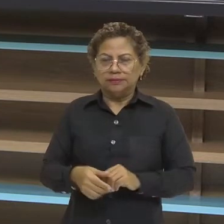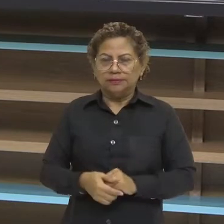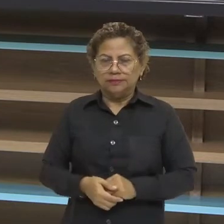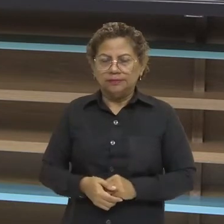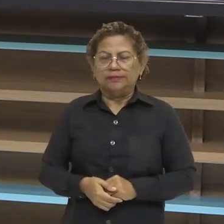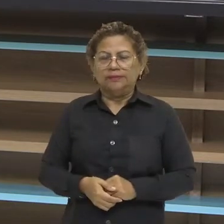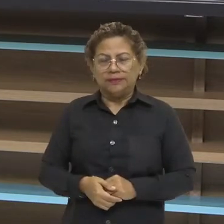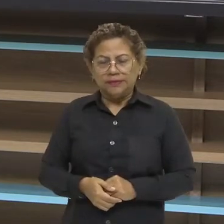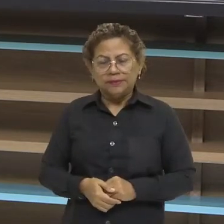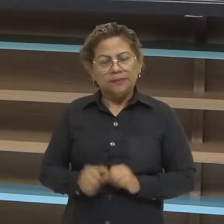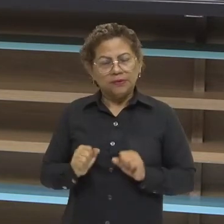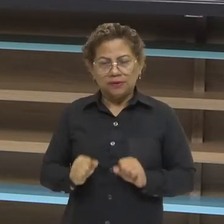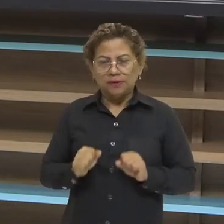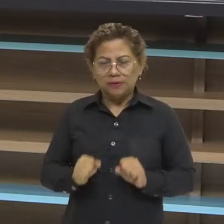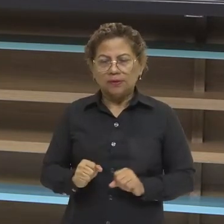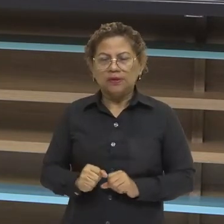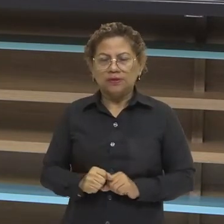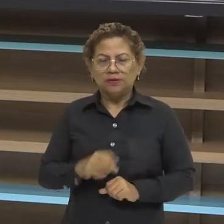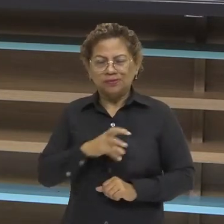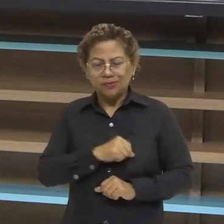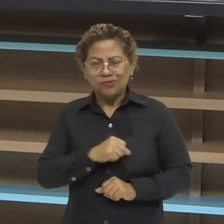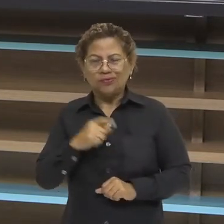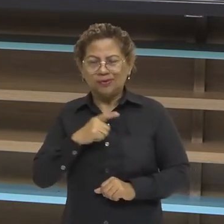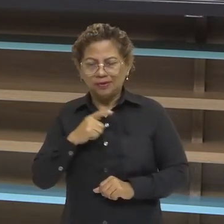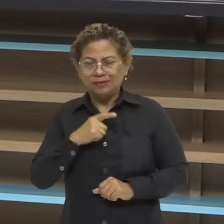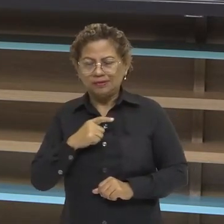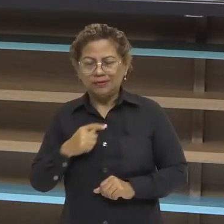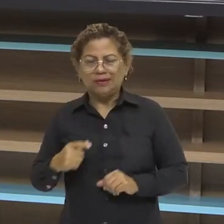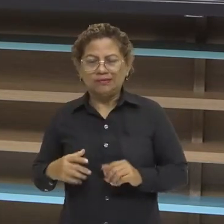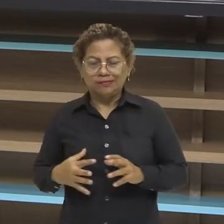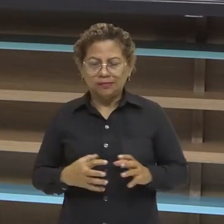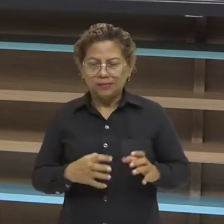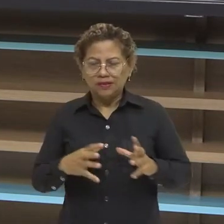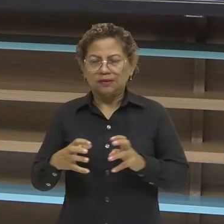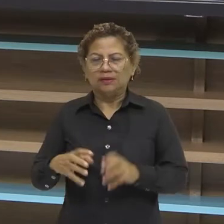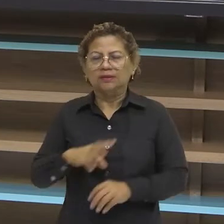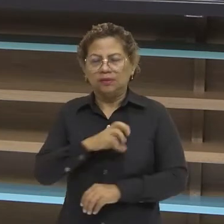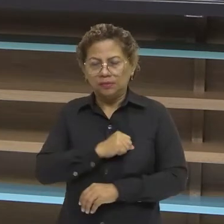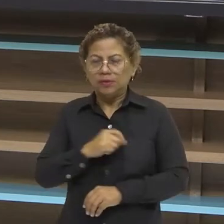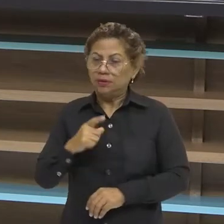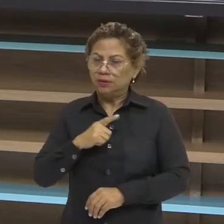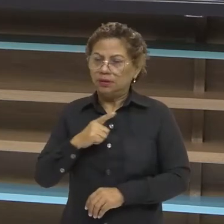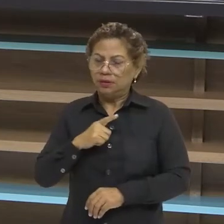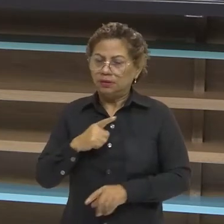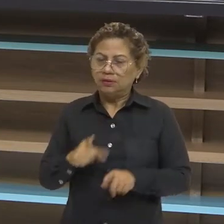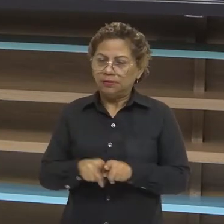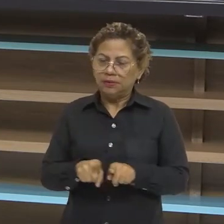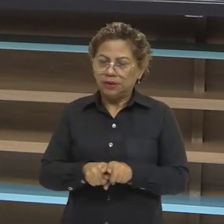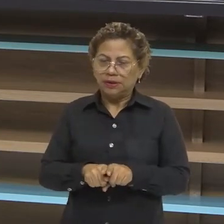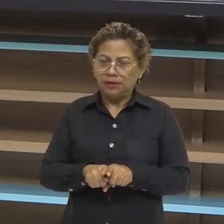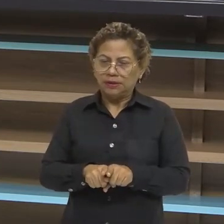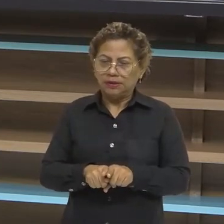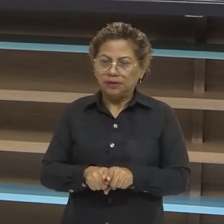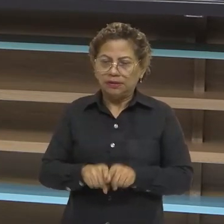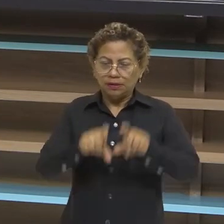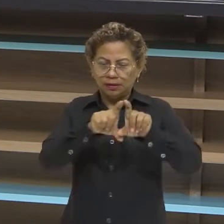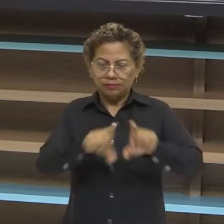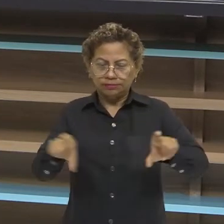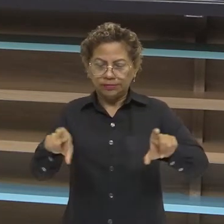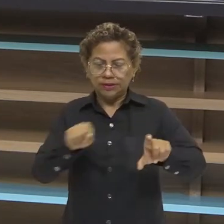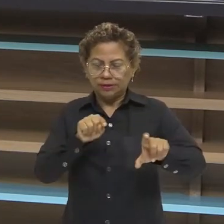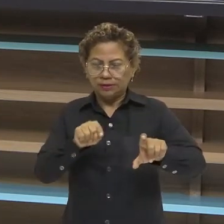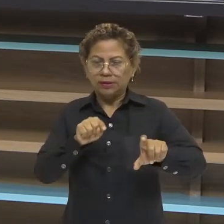coisa ruim, de contrito, de conflito, né? Então o amor ele vai trazer isso. Então essa função ela vem